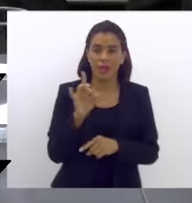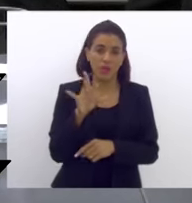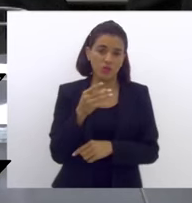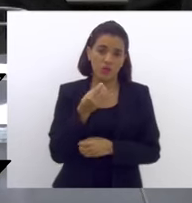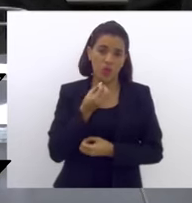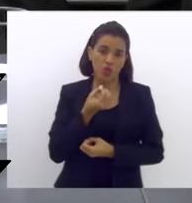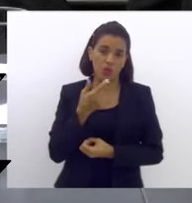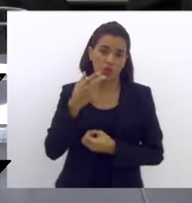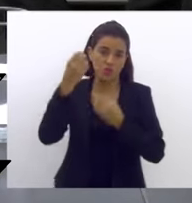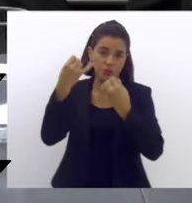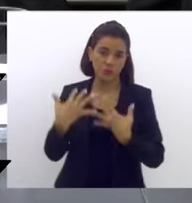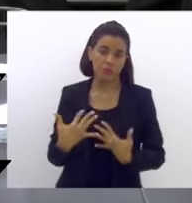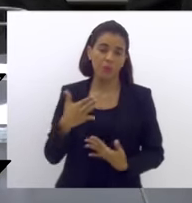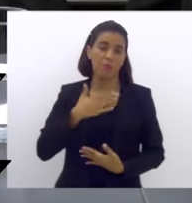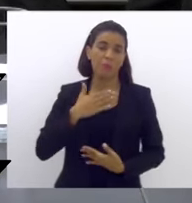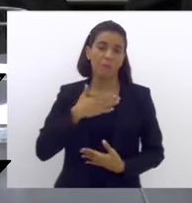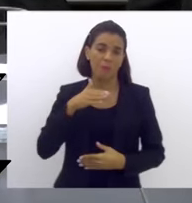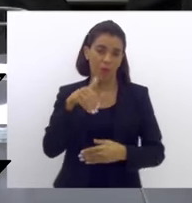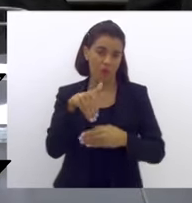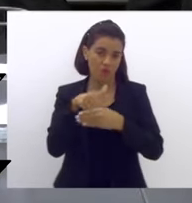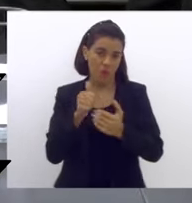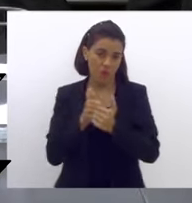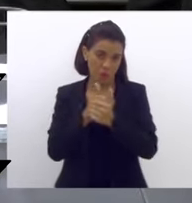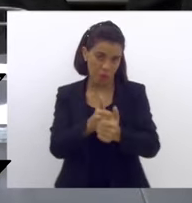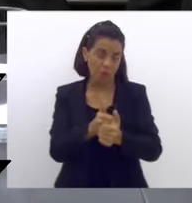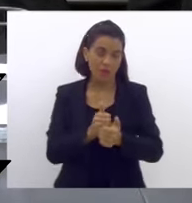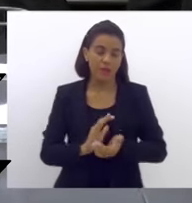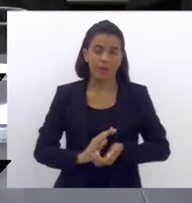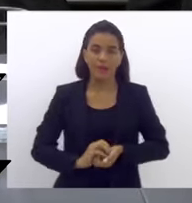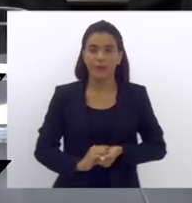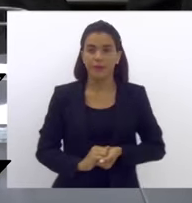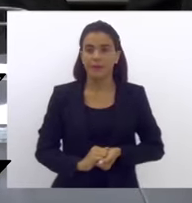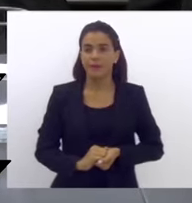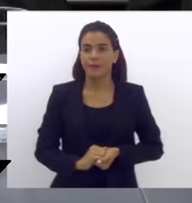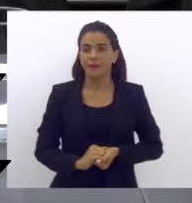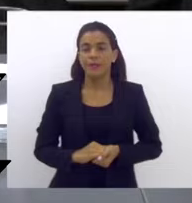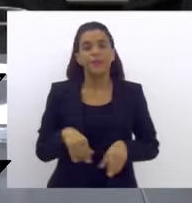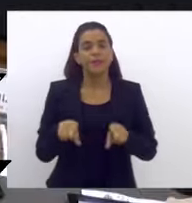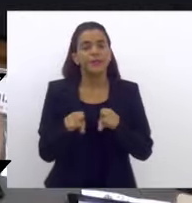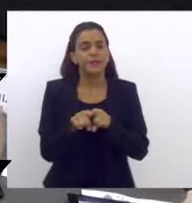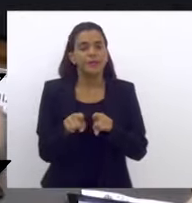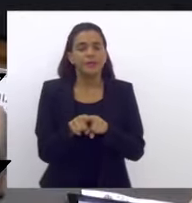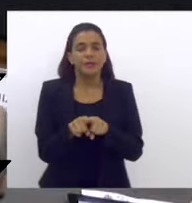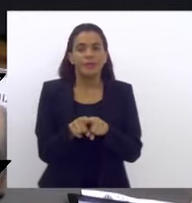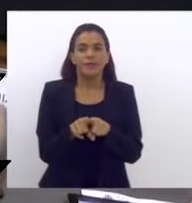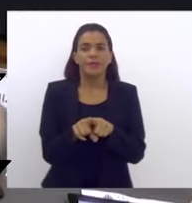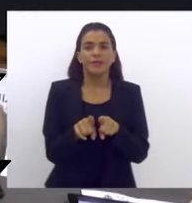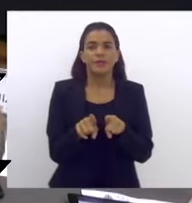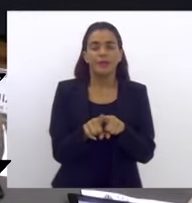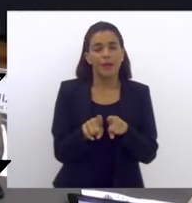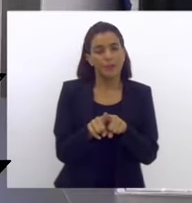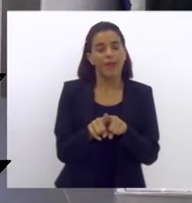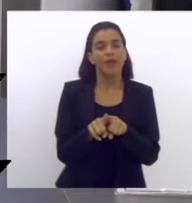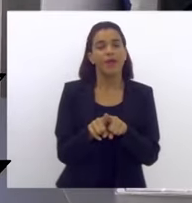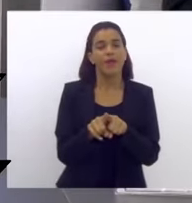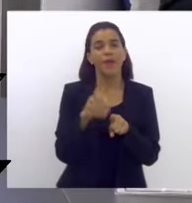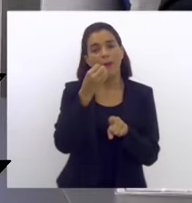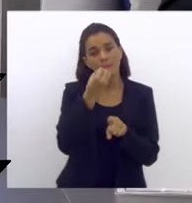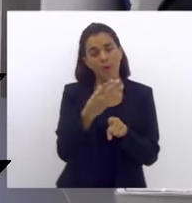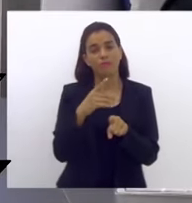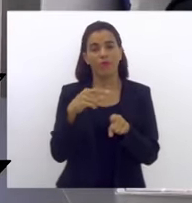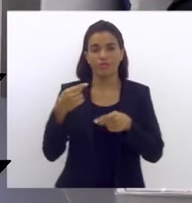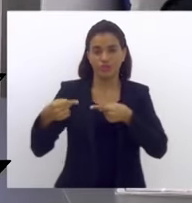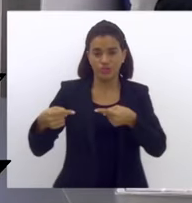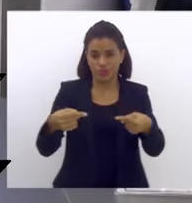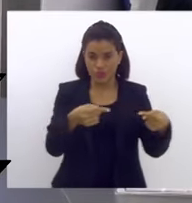declaração de voto que eu acompanhei o voto de vossa excelência perfeito e fica até um uma orientação a gente tem discutido aqui